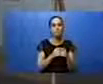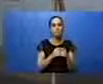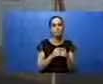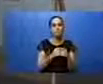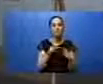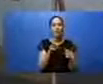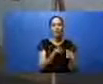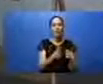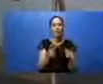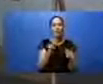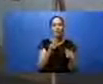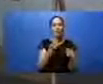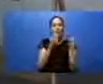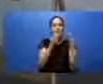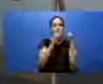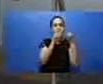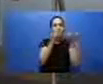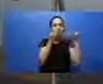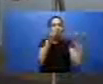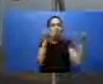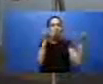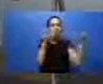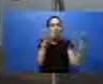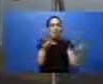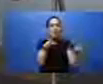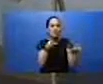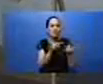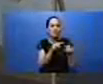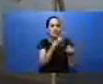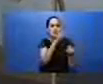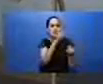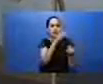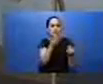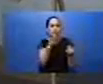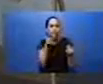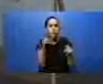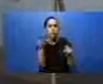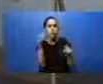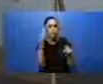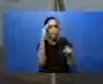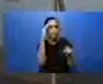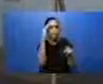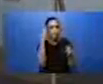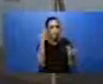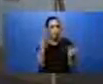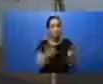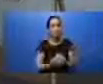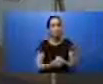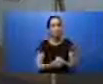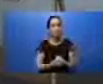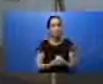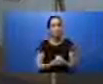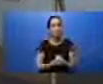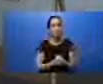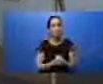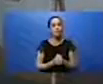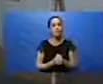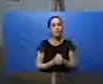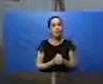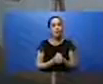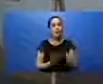aqueles quadrinhos bonitinhos para vocês entenderem bem entendido. As últimas aulas